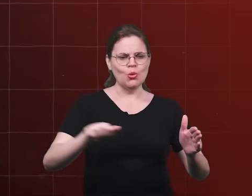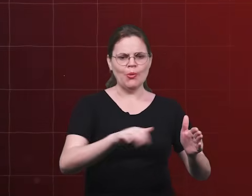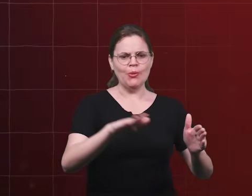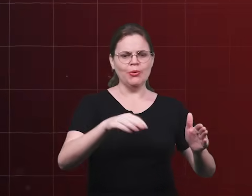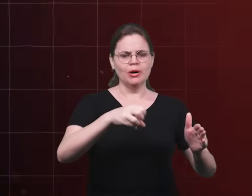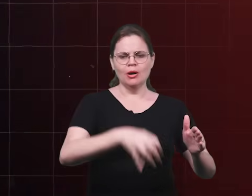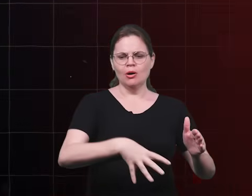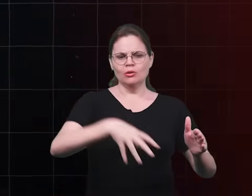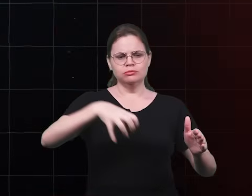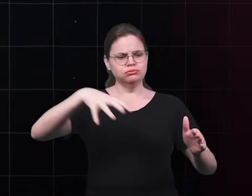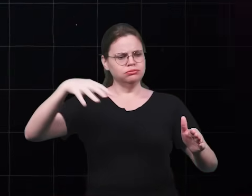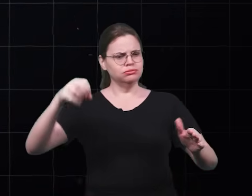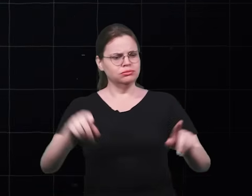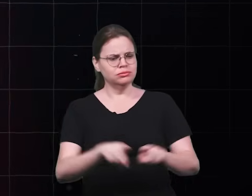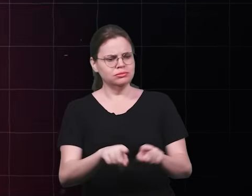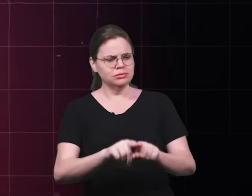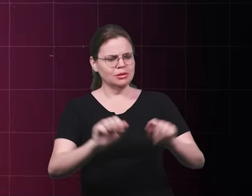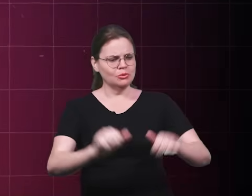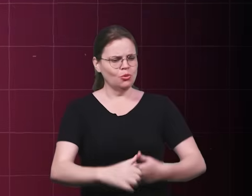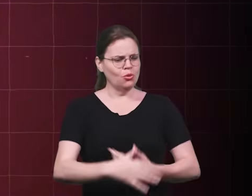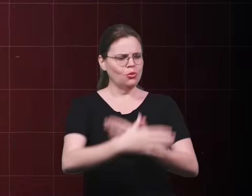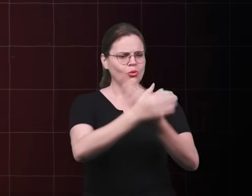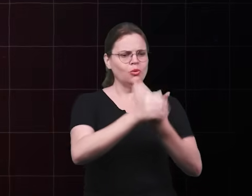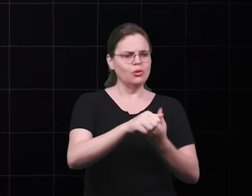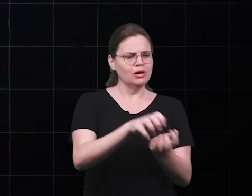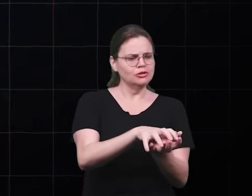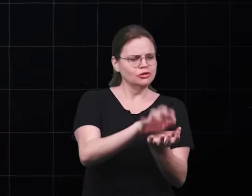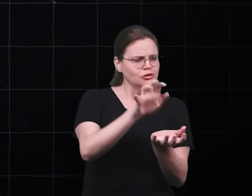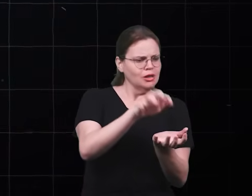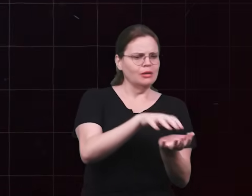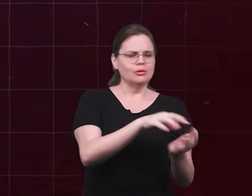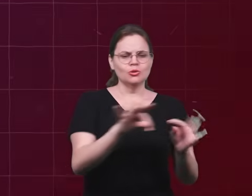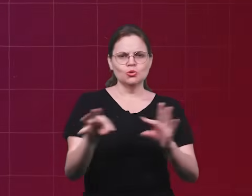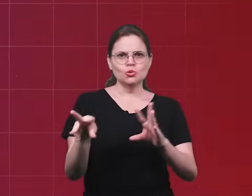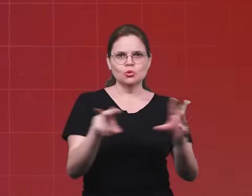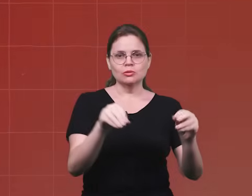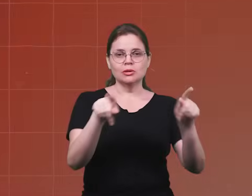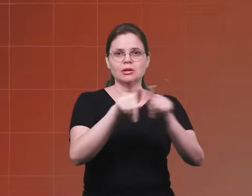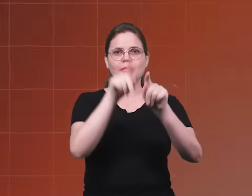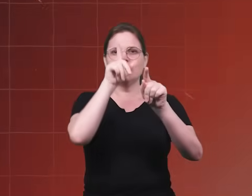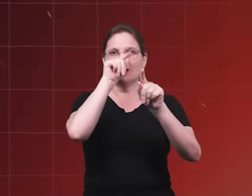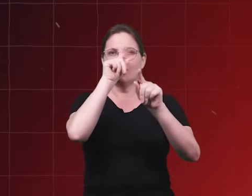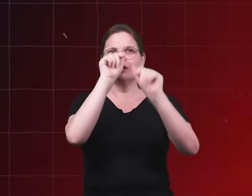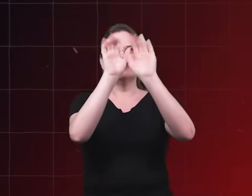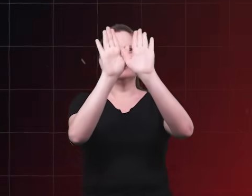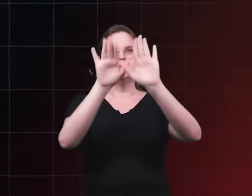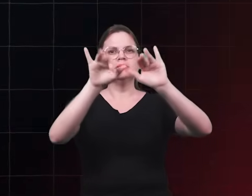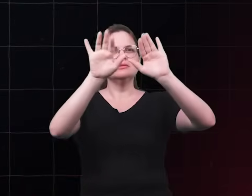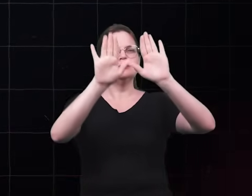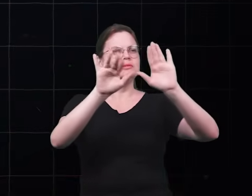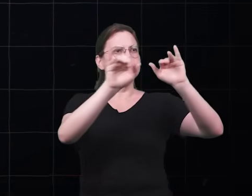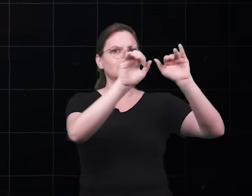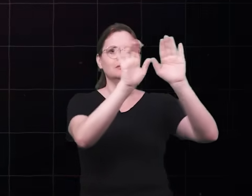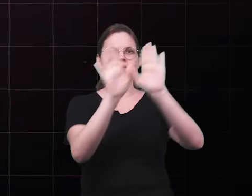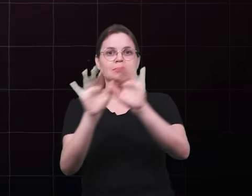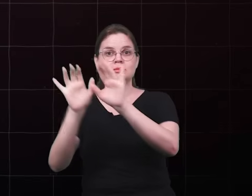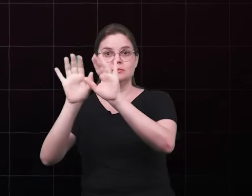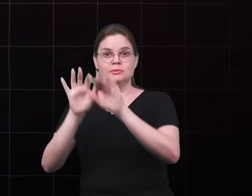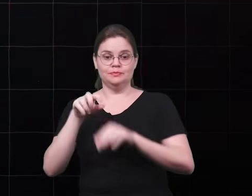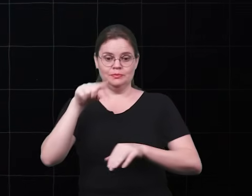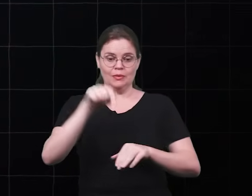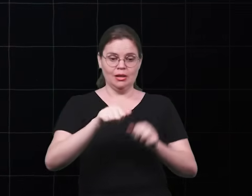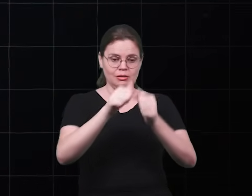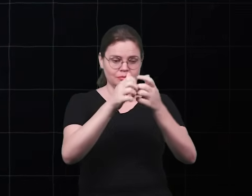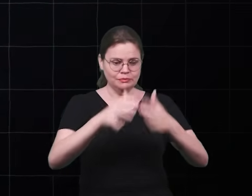vivente e voem as aves sobre a face da expansão dos céus. Deus criou as grandes baleias e